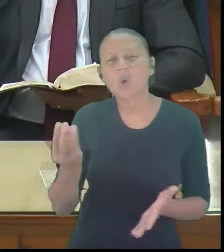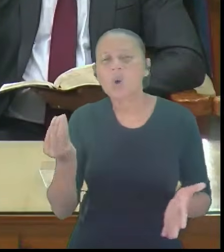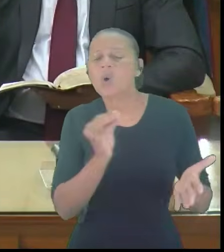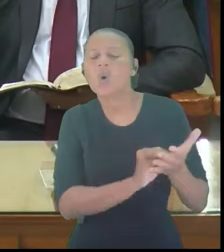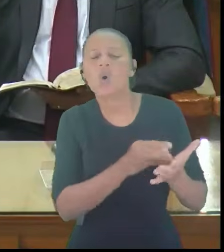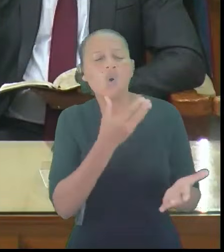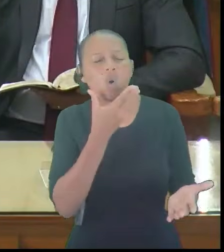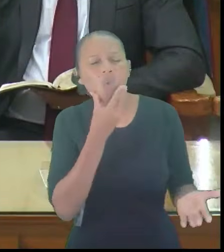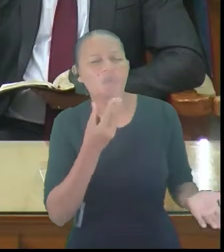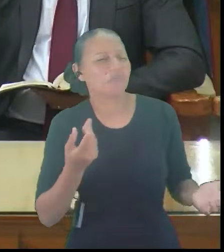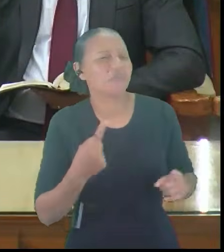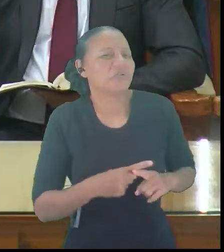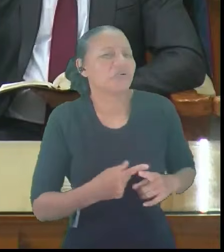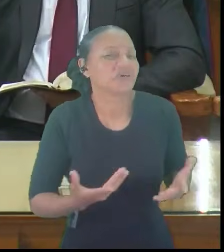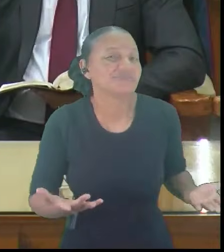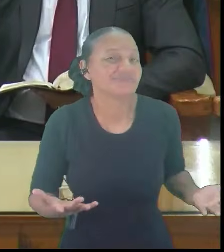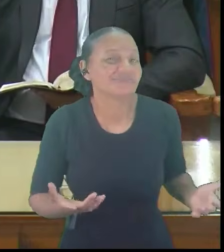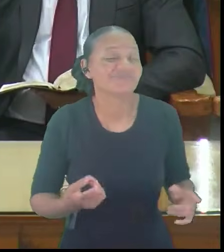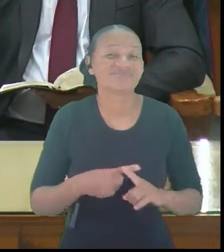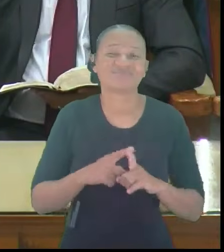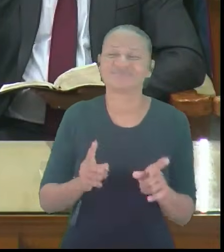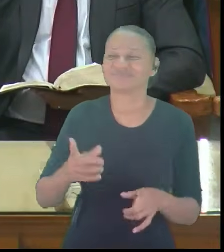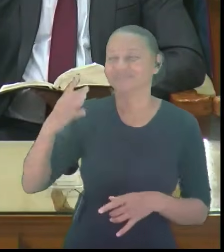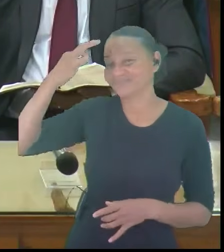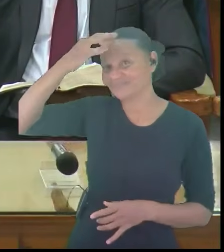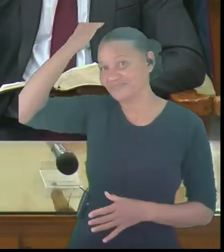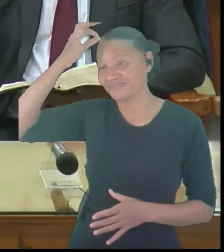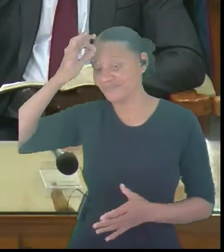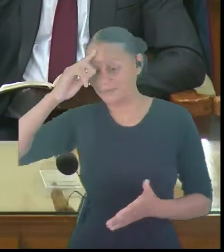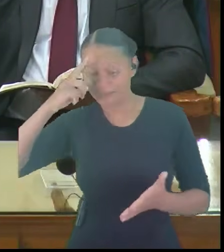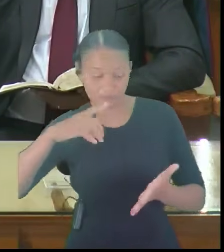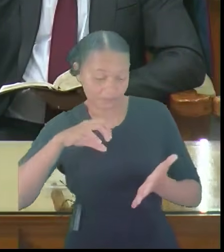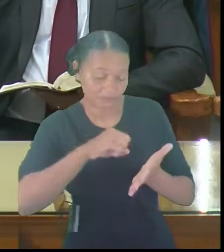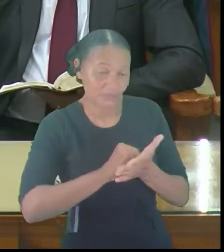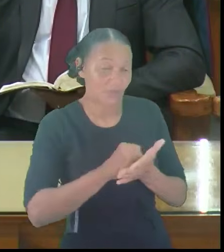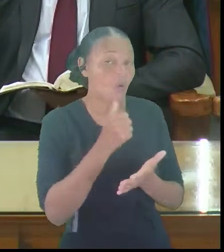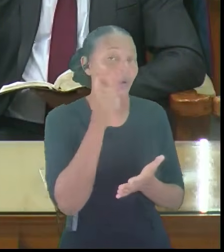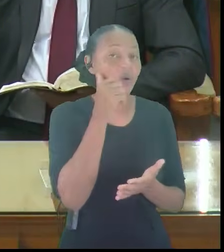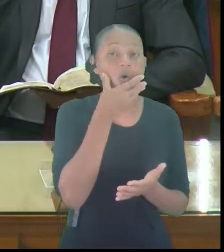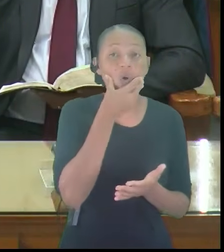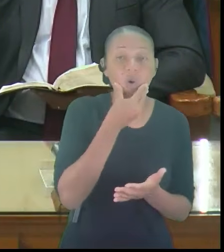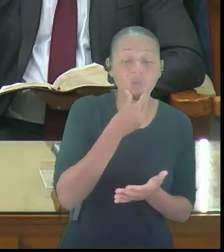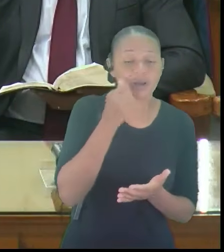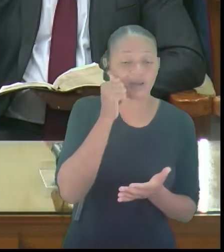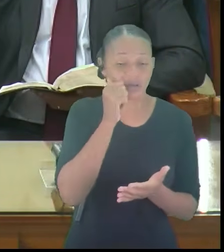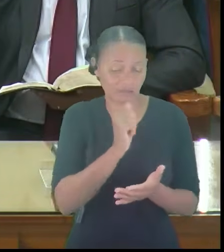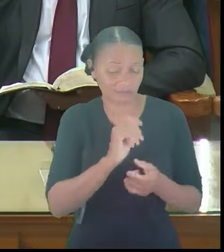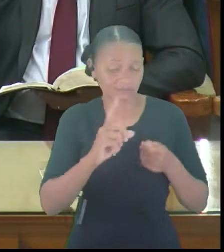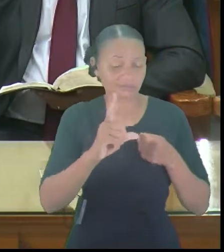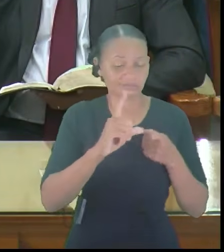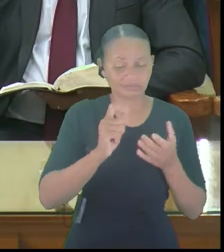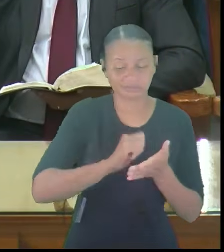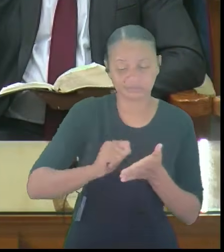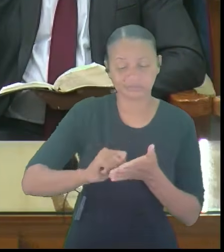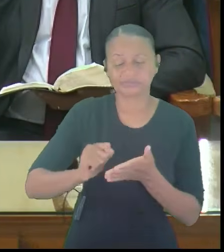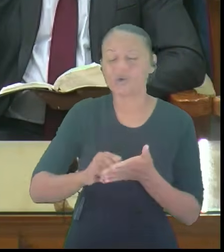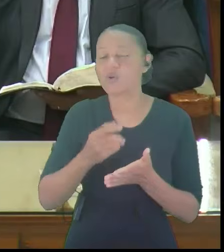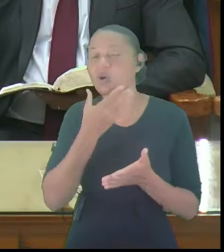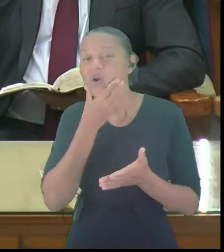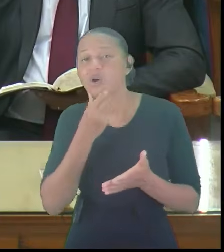homens? Mas o Espírito Santo mandou colocar homens e mulheres. Lucas escreveu homens e